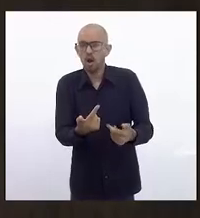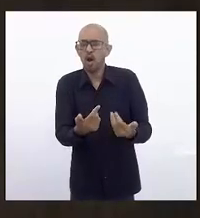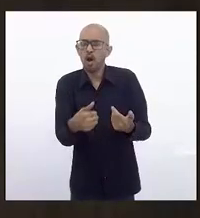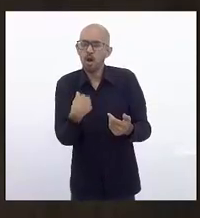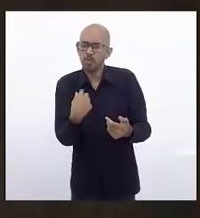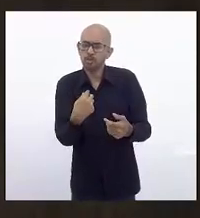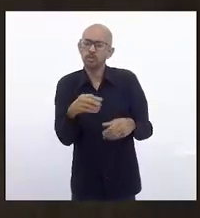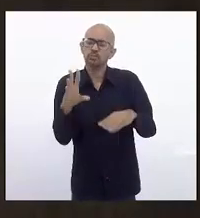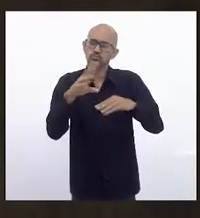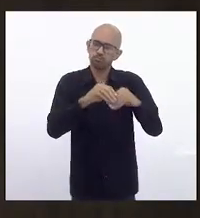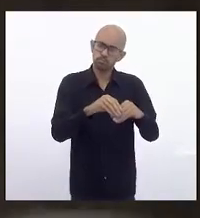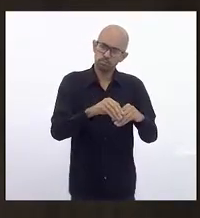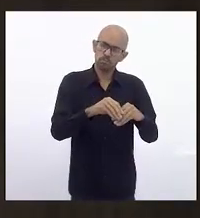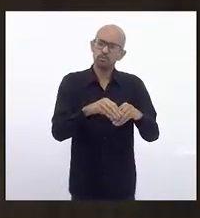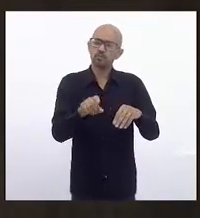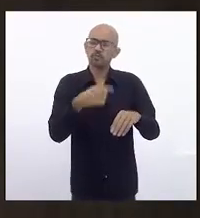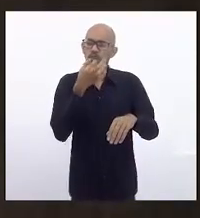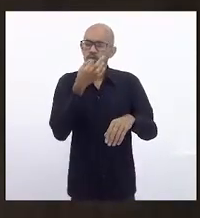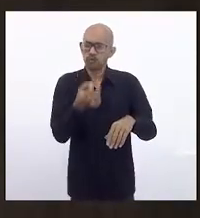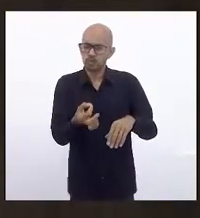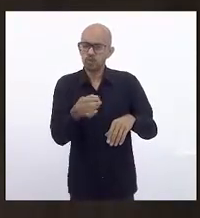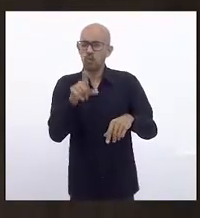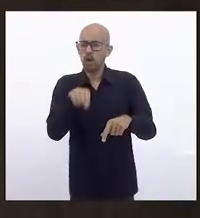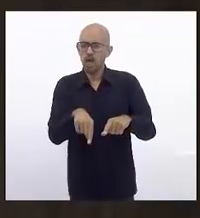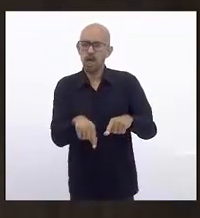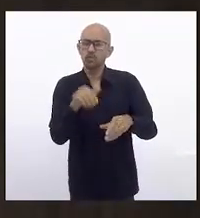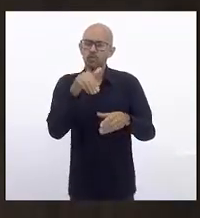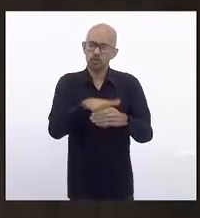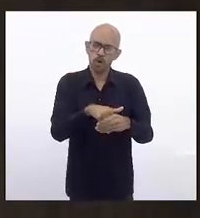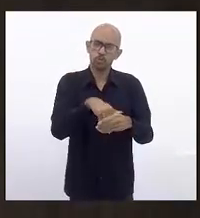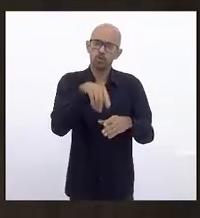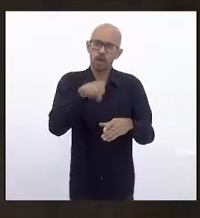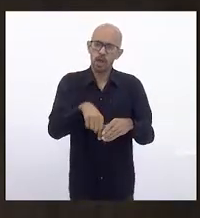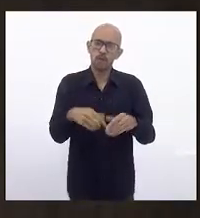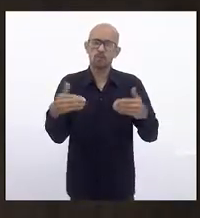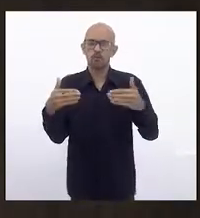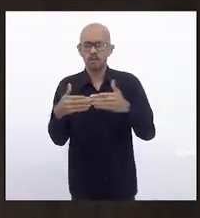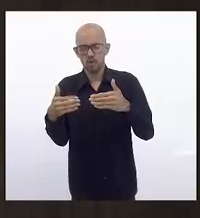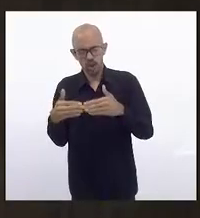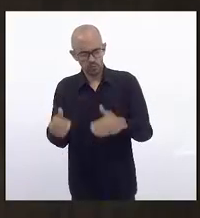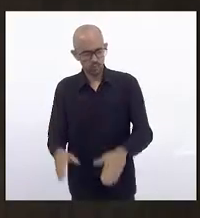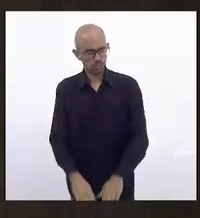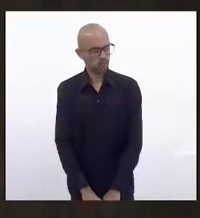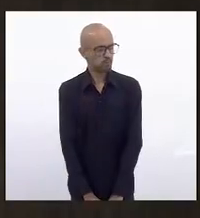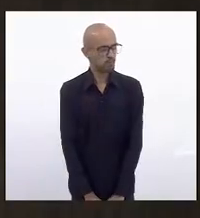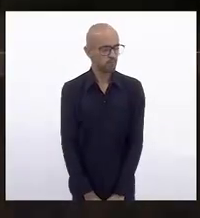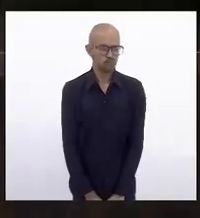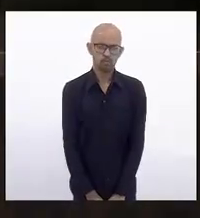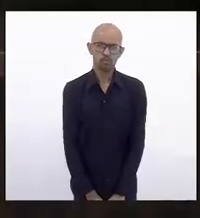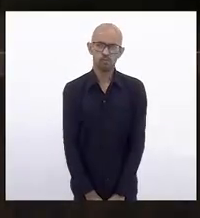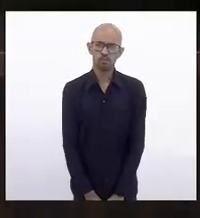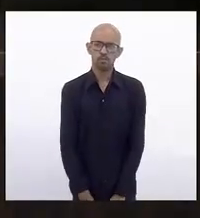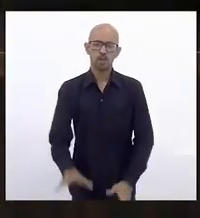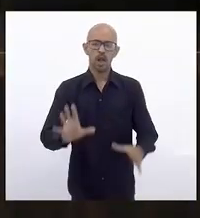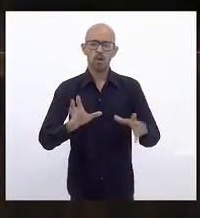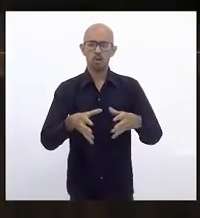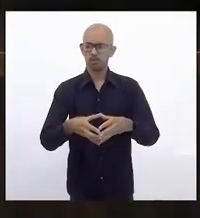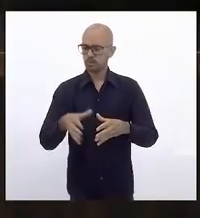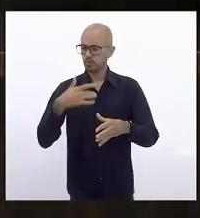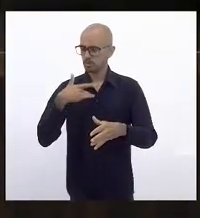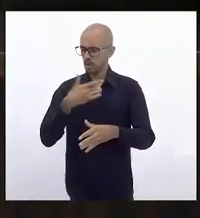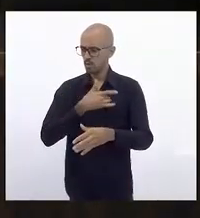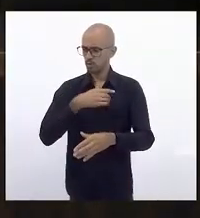projeto e a nossa sugestão de voto é favorável. Pela Comissão de Saúde, deputada Mônica